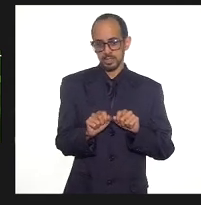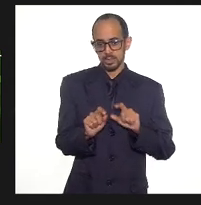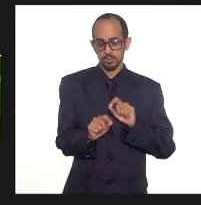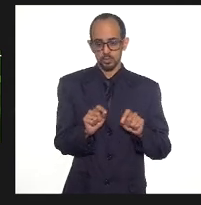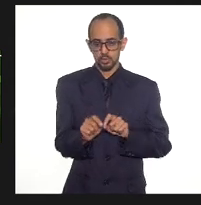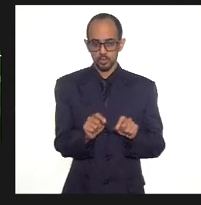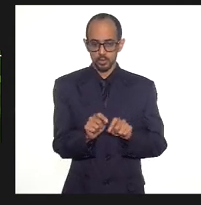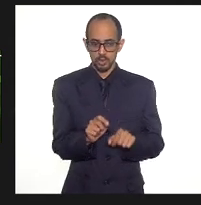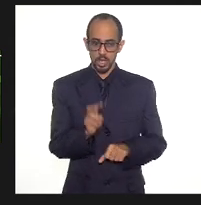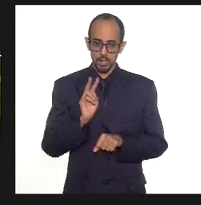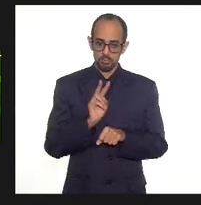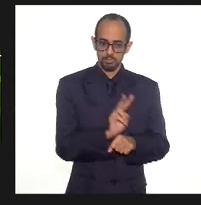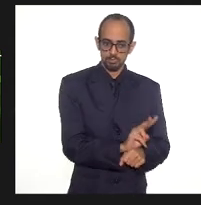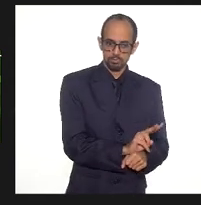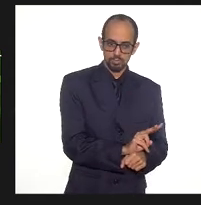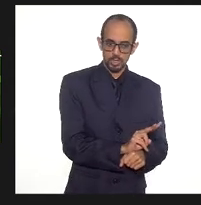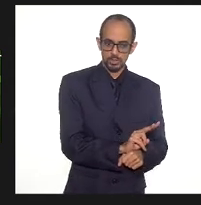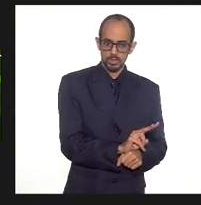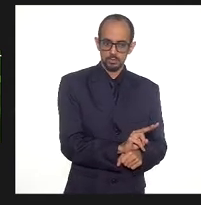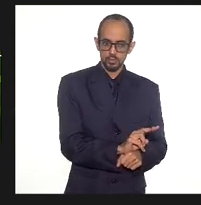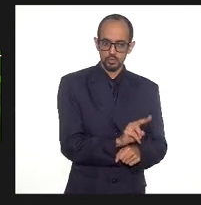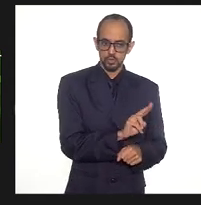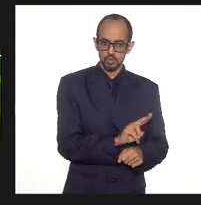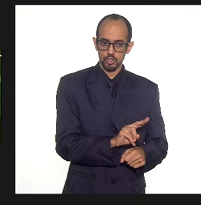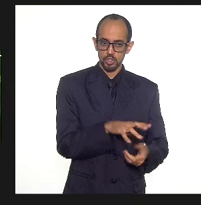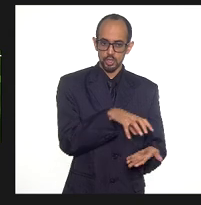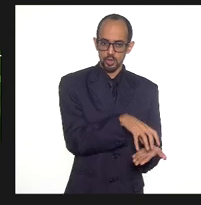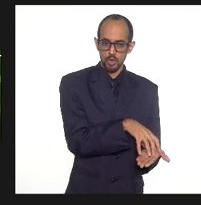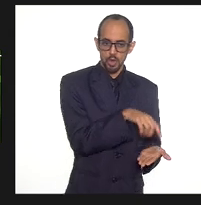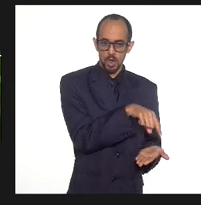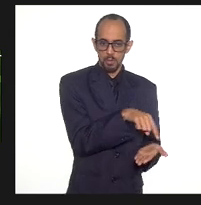afretávamos algumas unidades próprias, né, de empresas